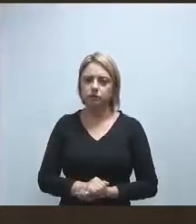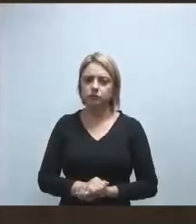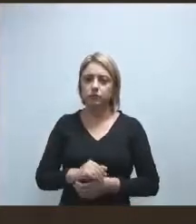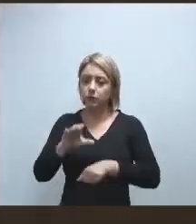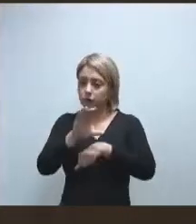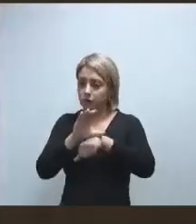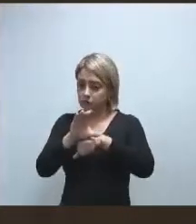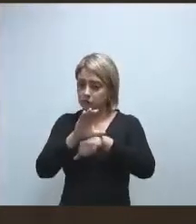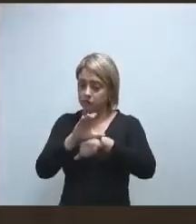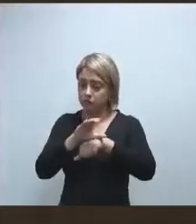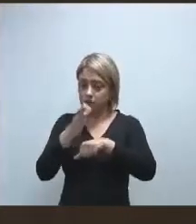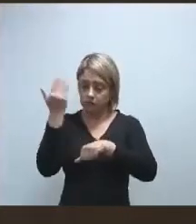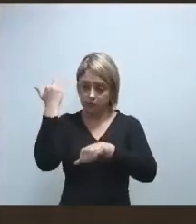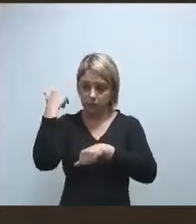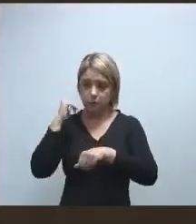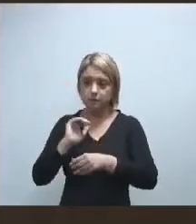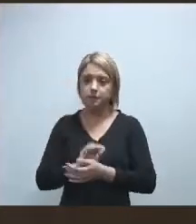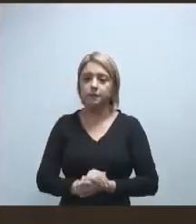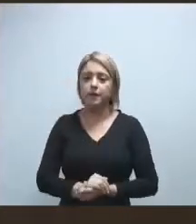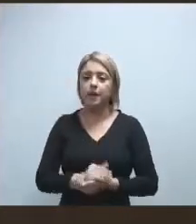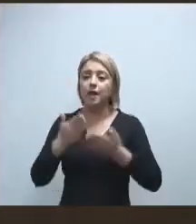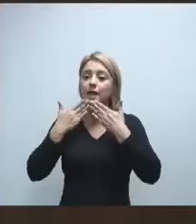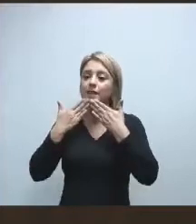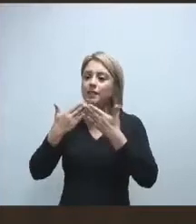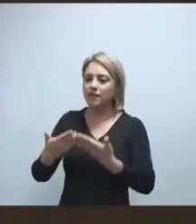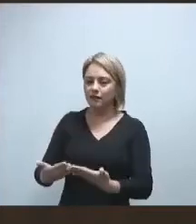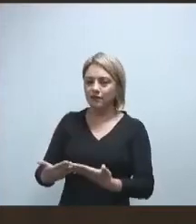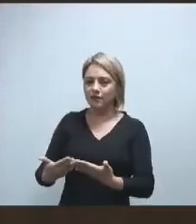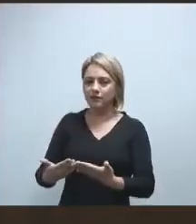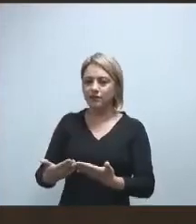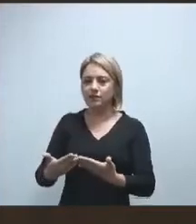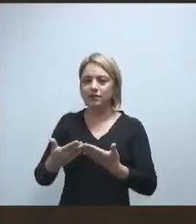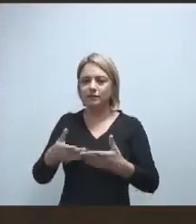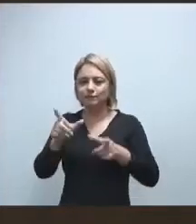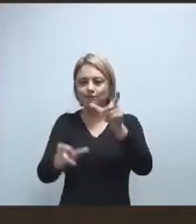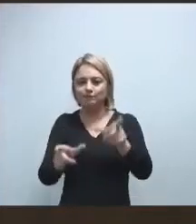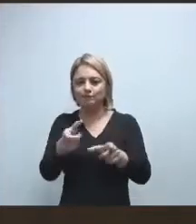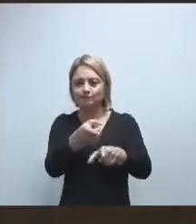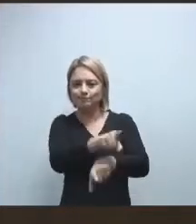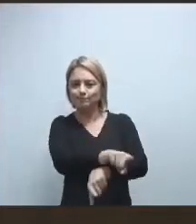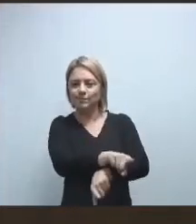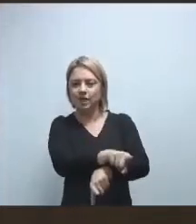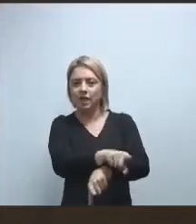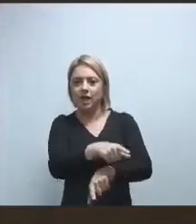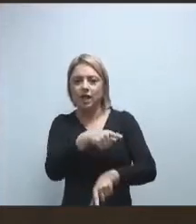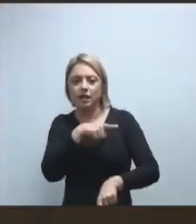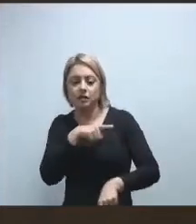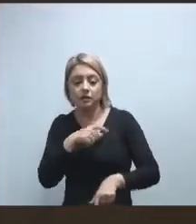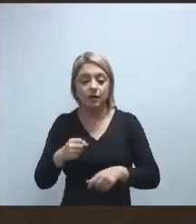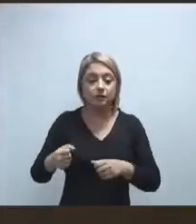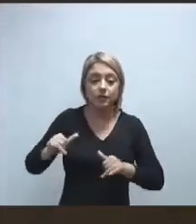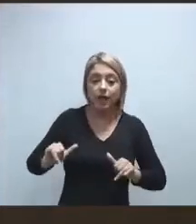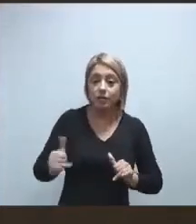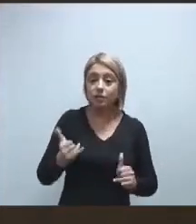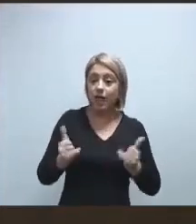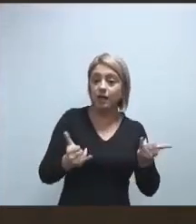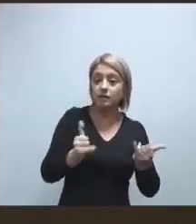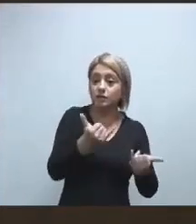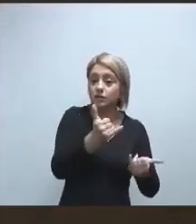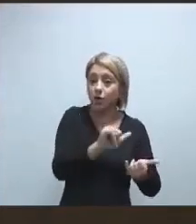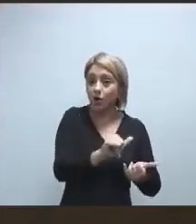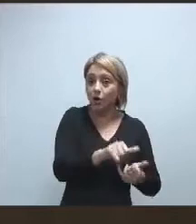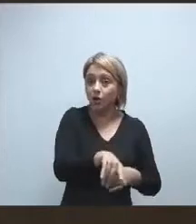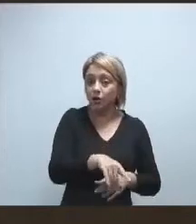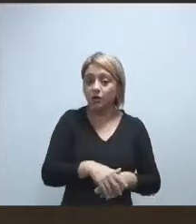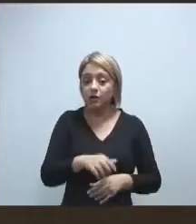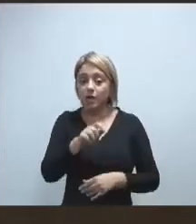constituintes à época defendiam posições antagônicas nós tivemos a sorte de emplacar o relator quer